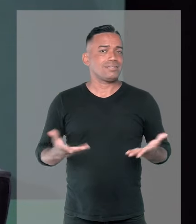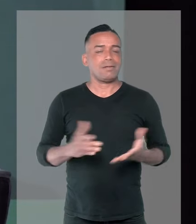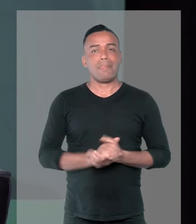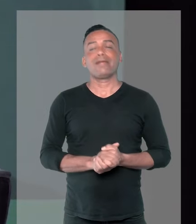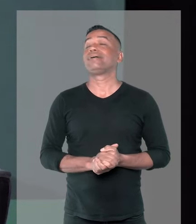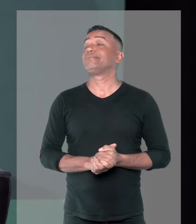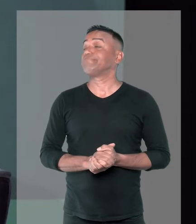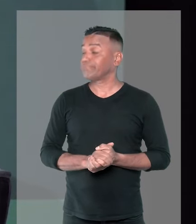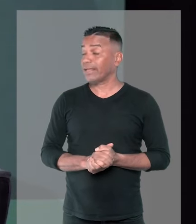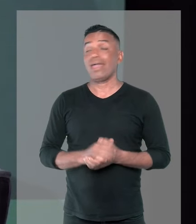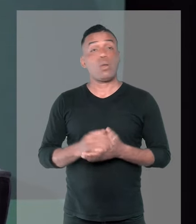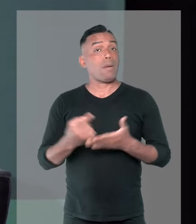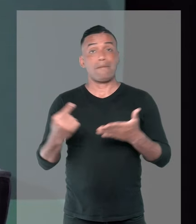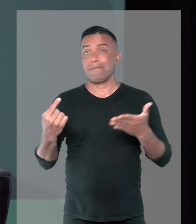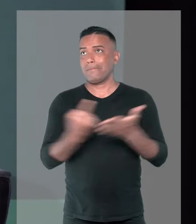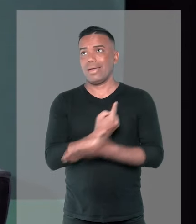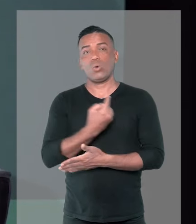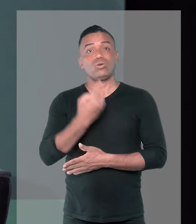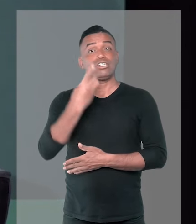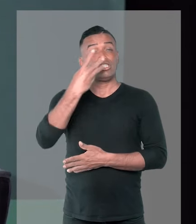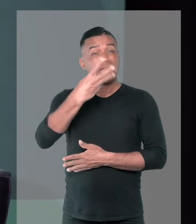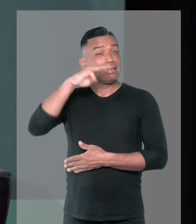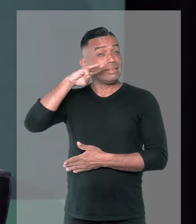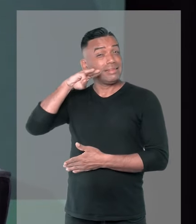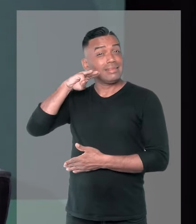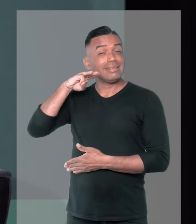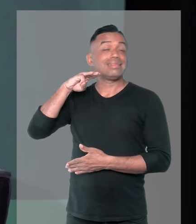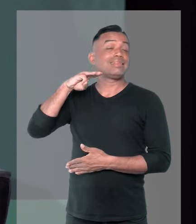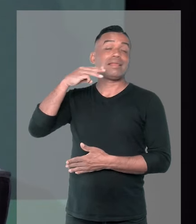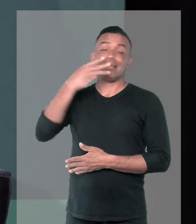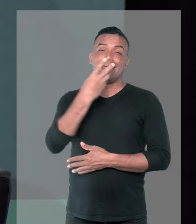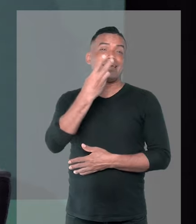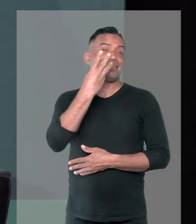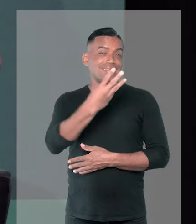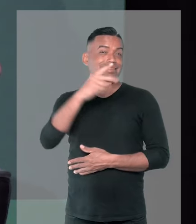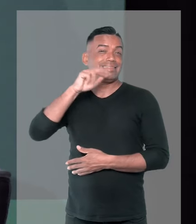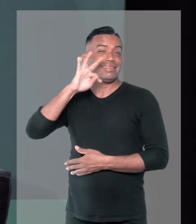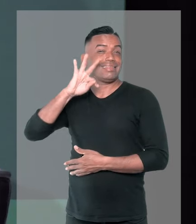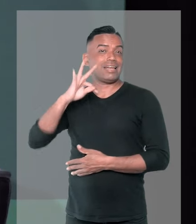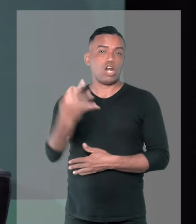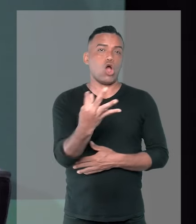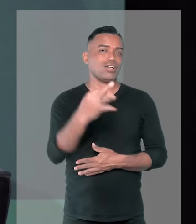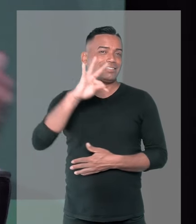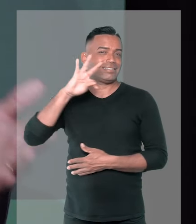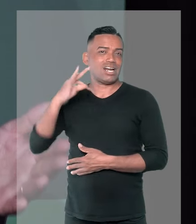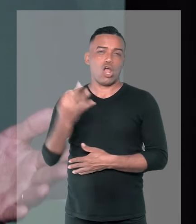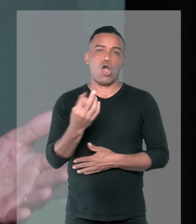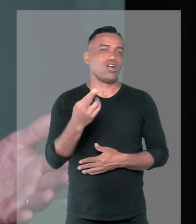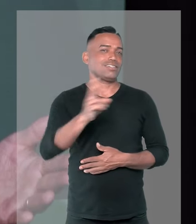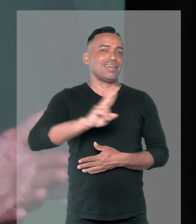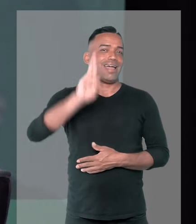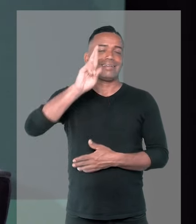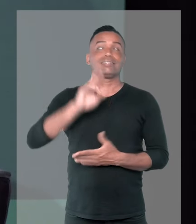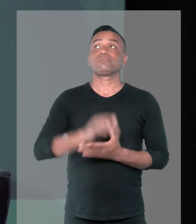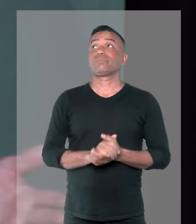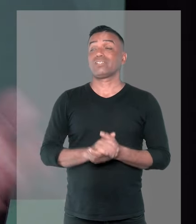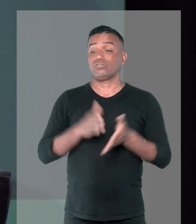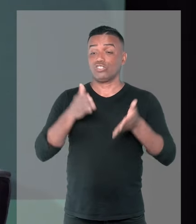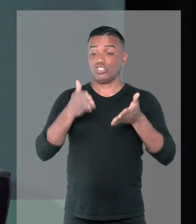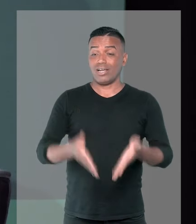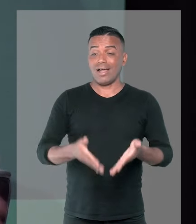trilhões de de reais né veja Qual é a história que a gente tem a chegada da internet depois a chegada de